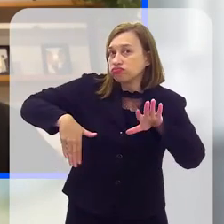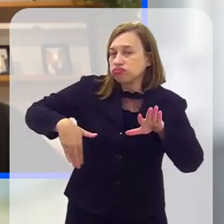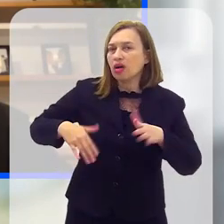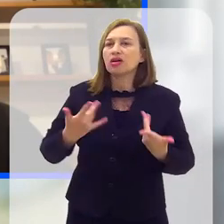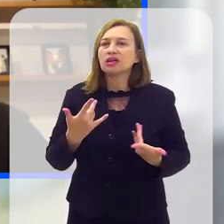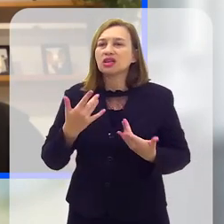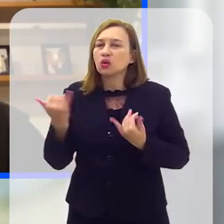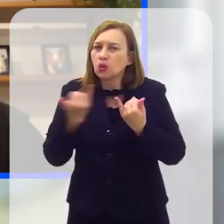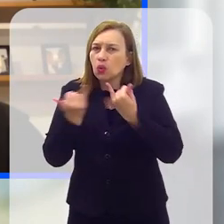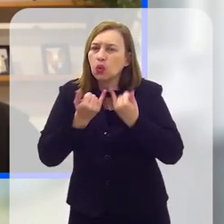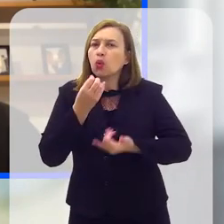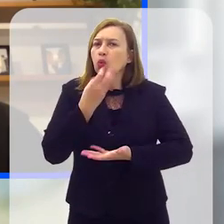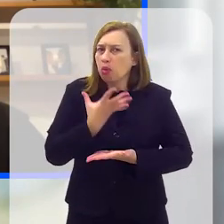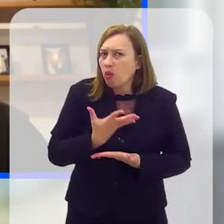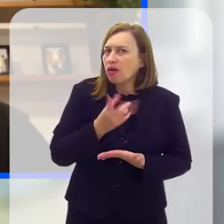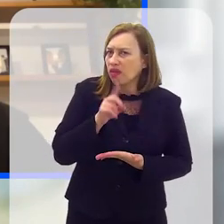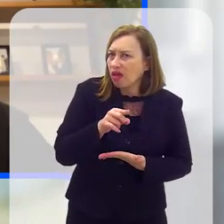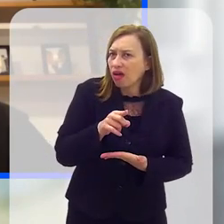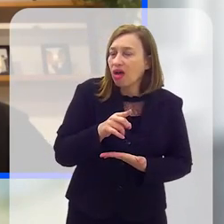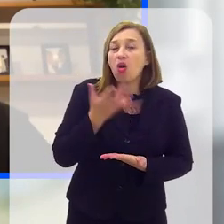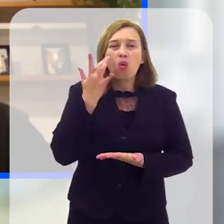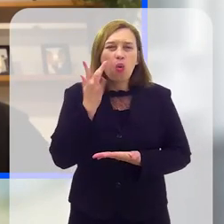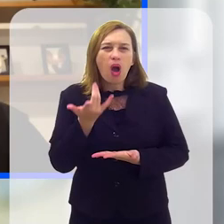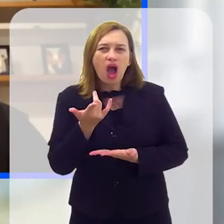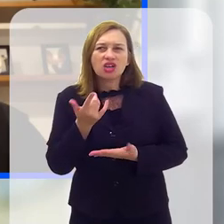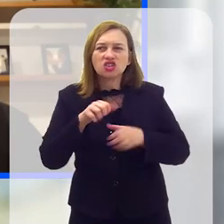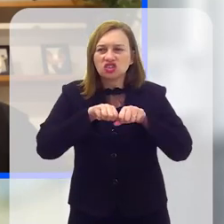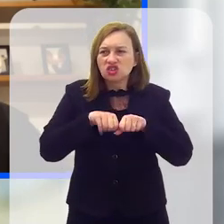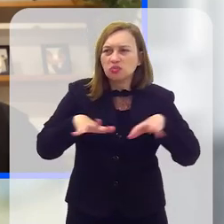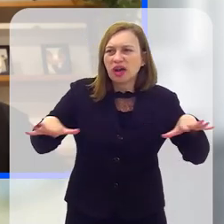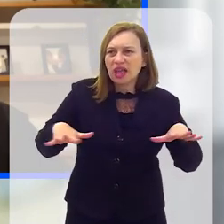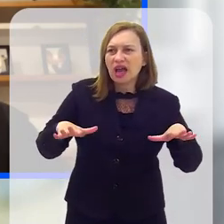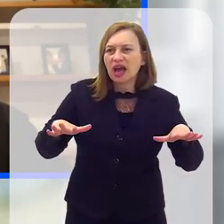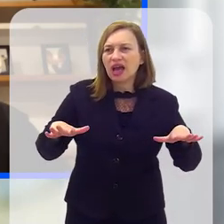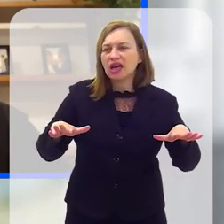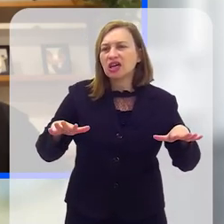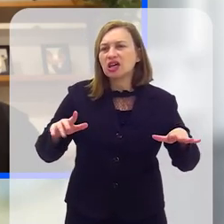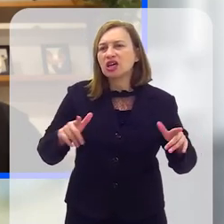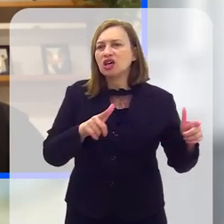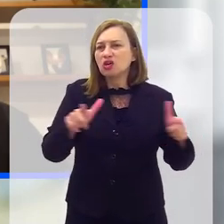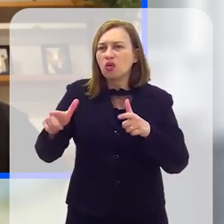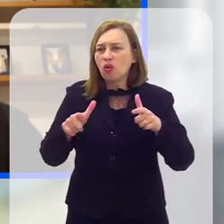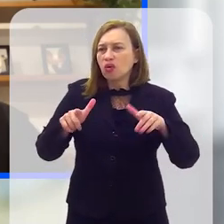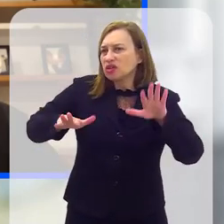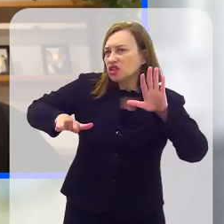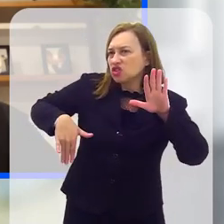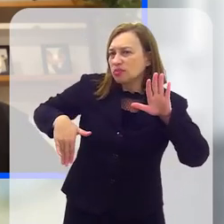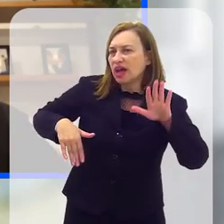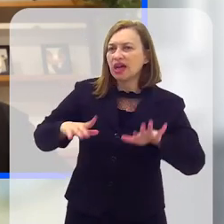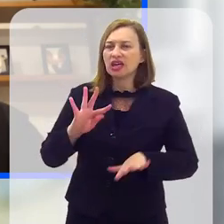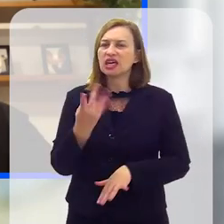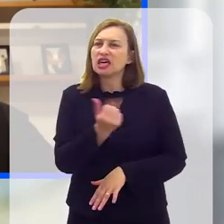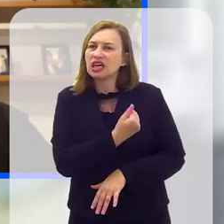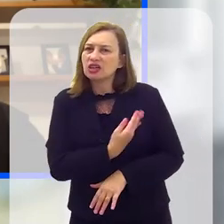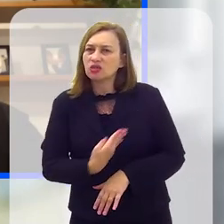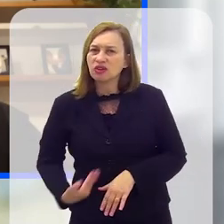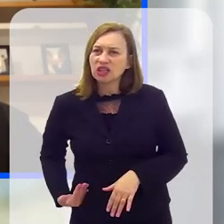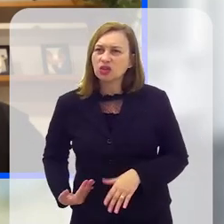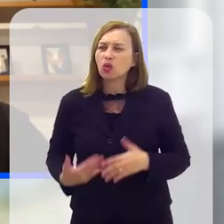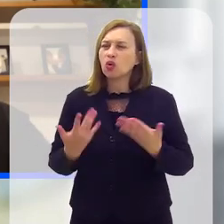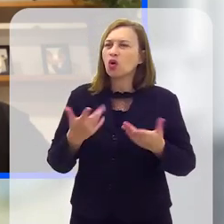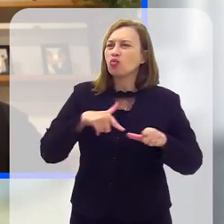banho. E são notícias boas, né? E eu acho que isso tem que se estender por outras regiões, como a Ilha do